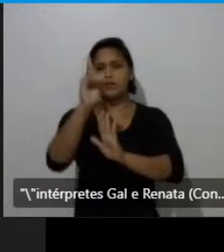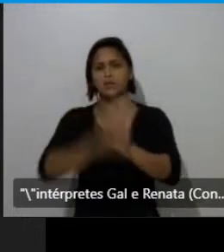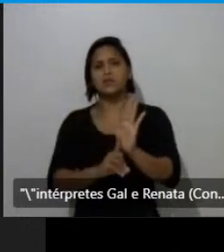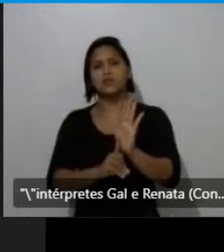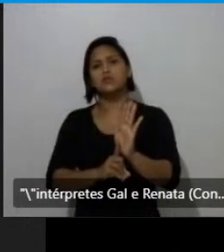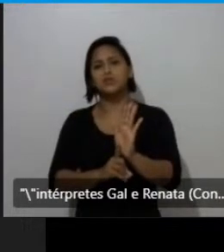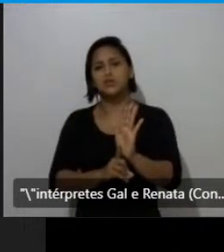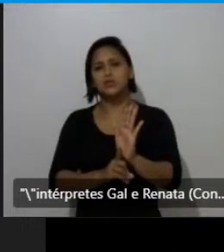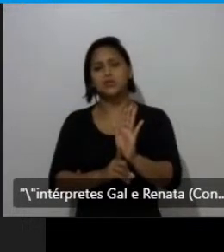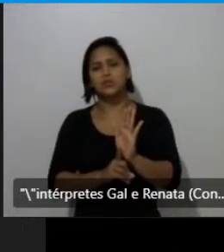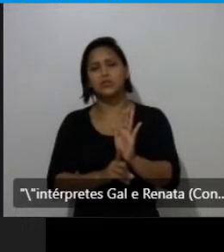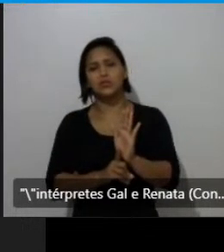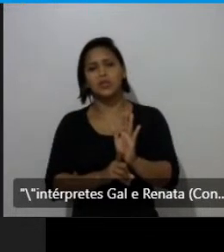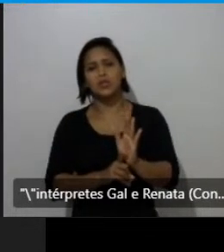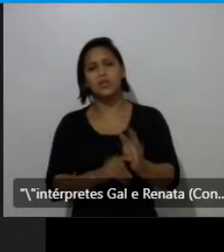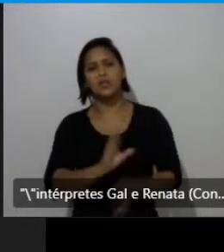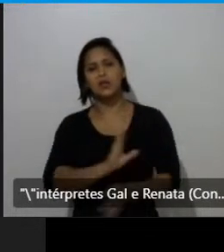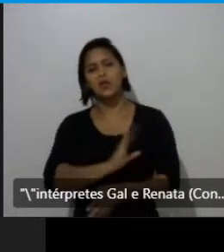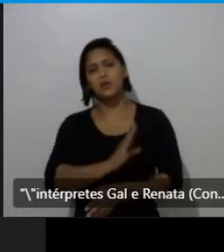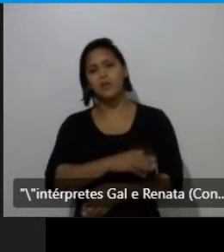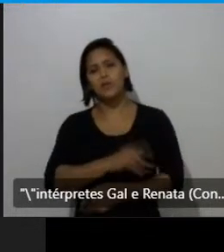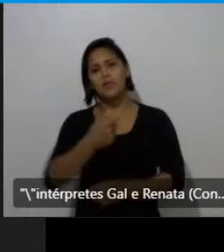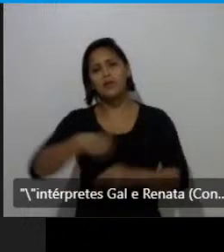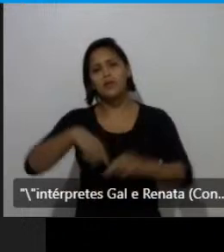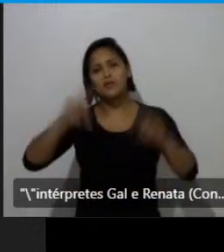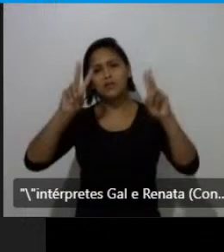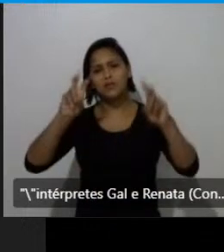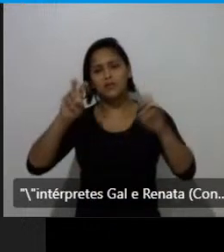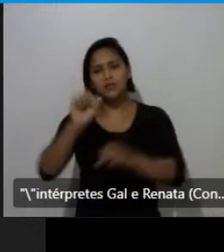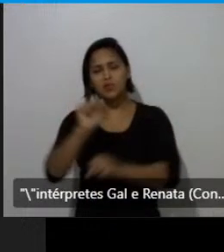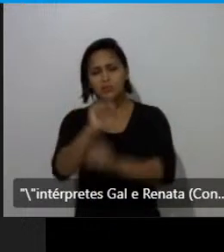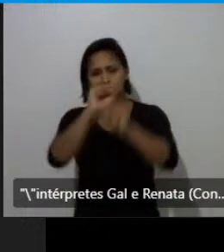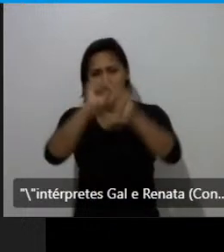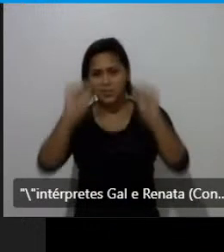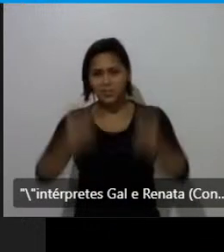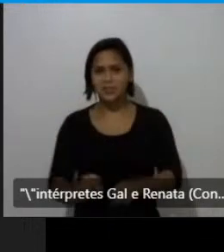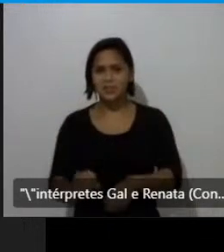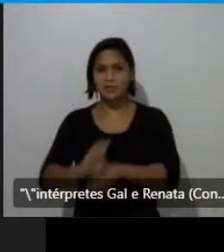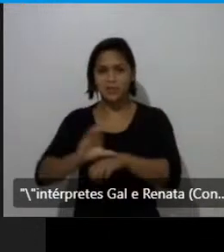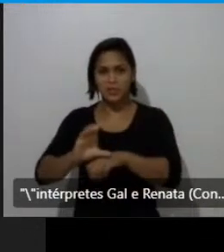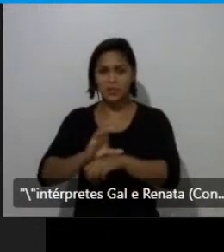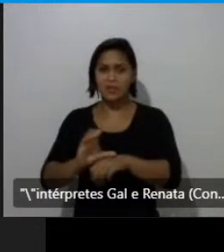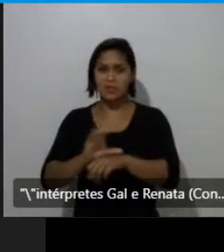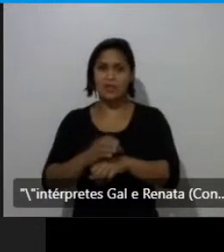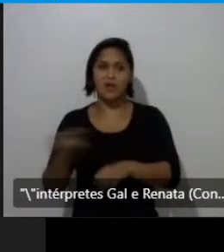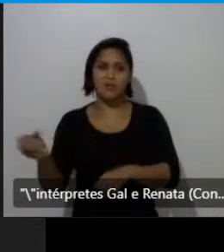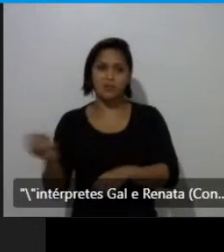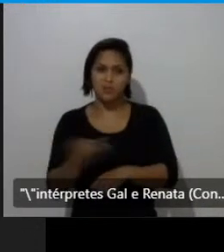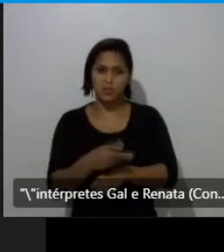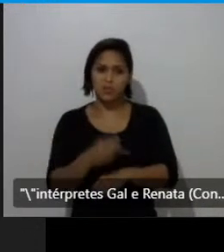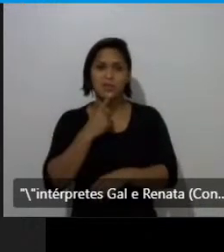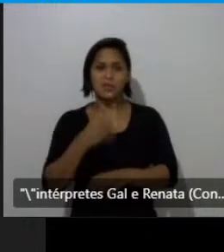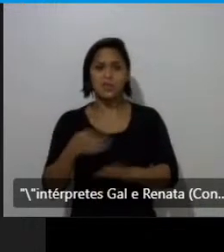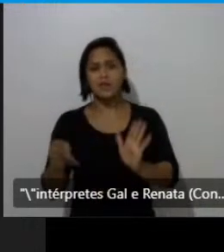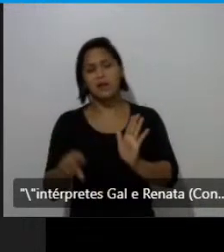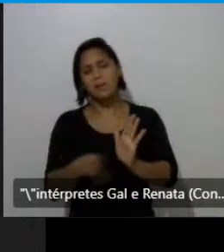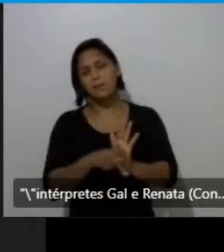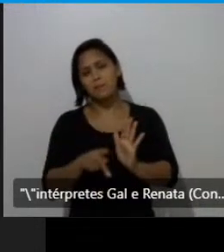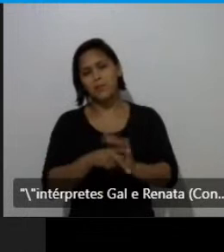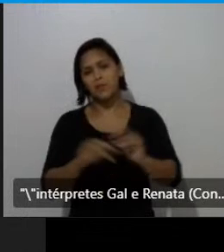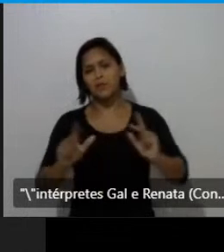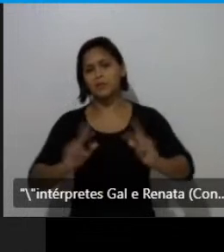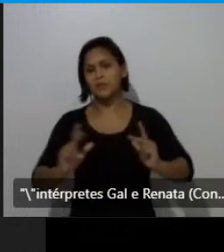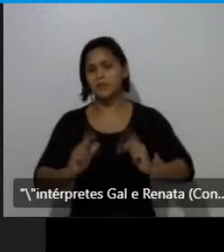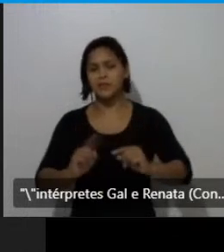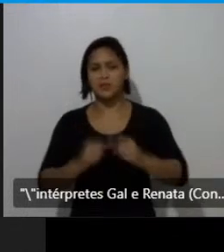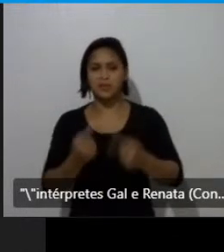por excelência, que é o coração do nosso sistema estatal moderno, que é a propriedade privada.